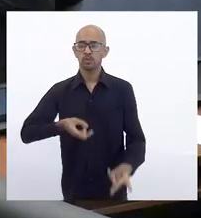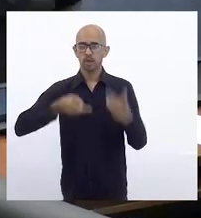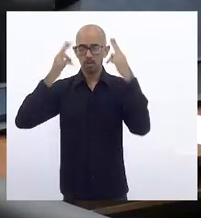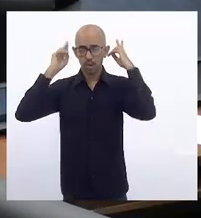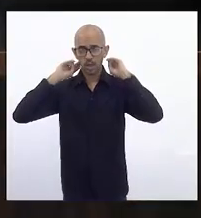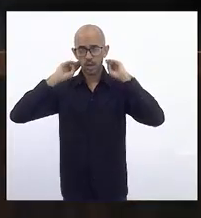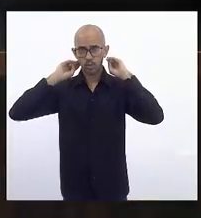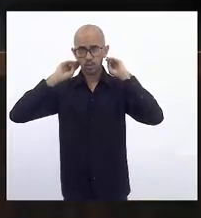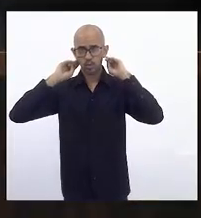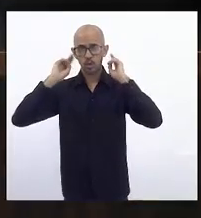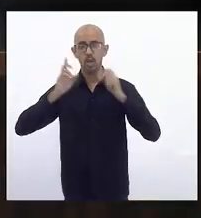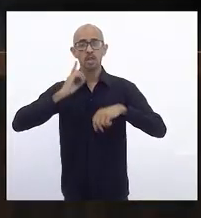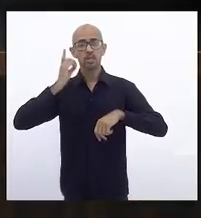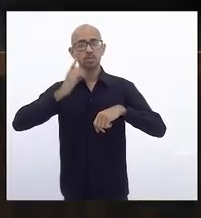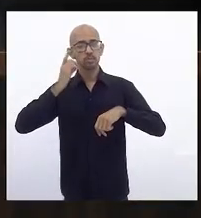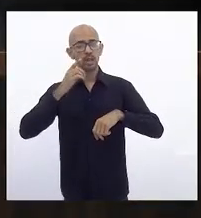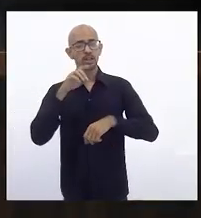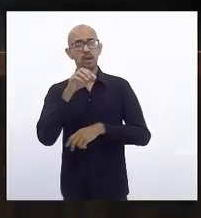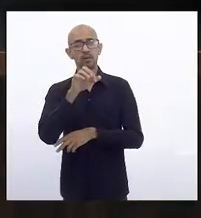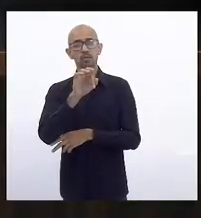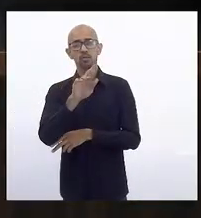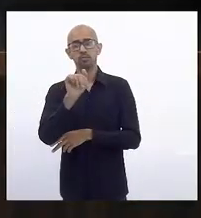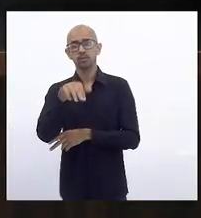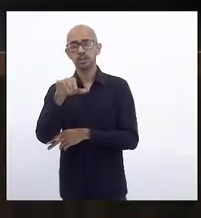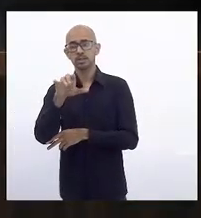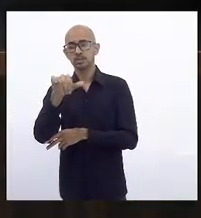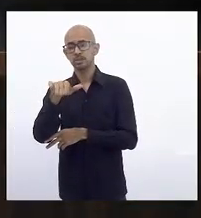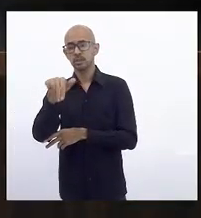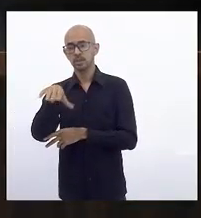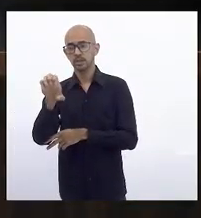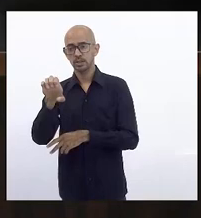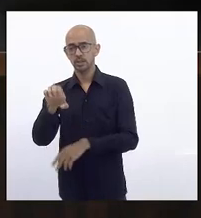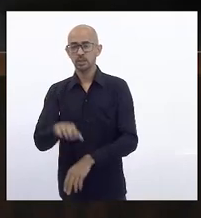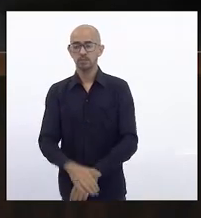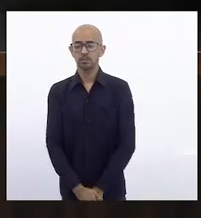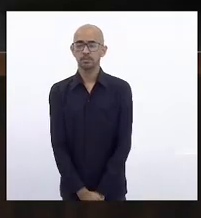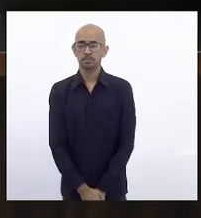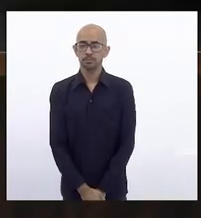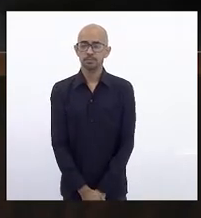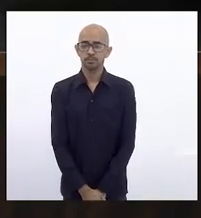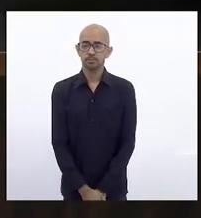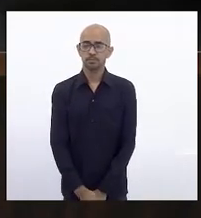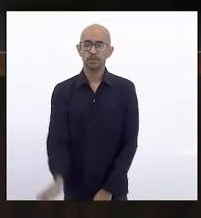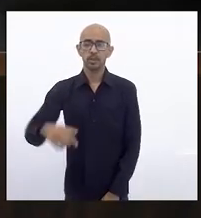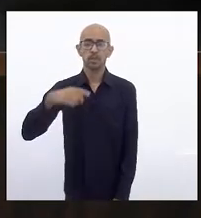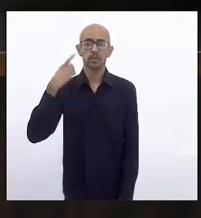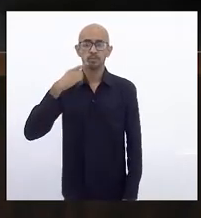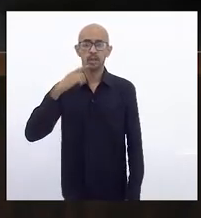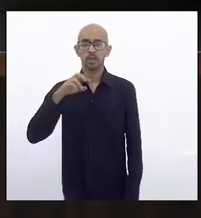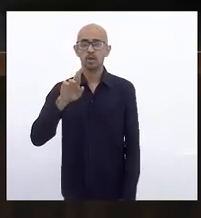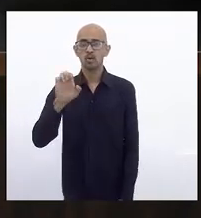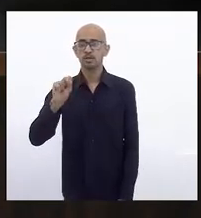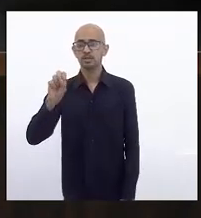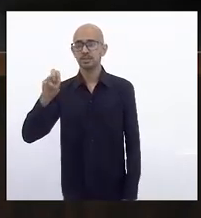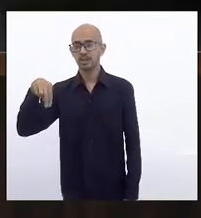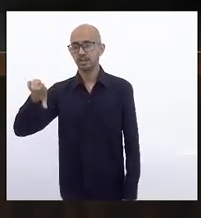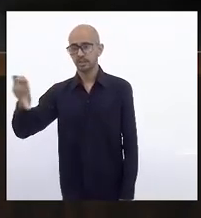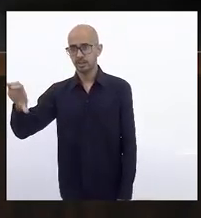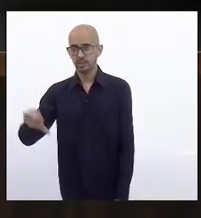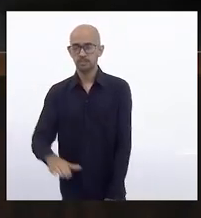Cabereire, deputada Franciane Mota. Deputada Franciane Mota, deputada Rosane Félix.